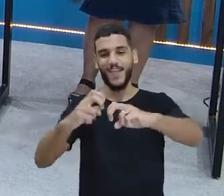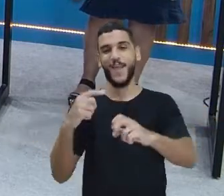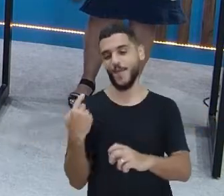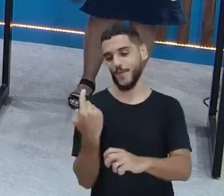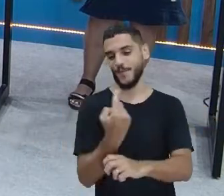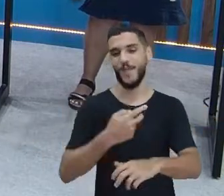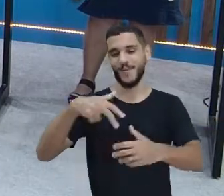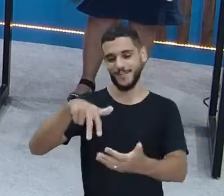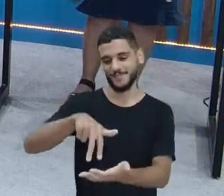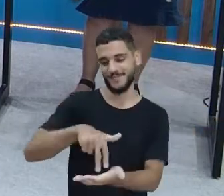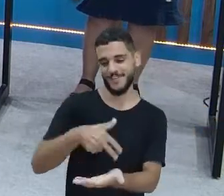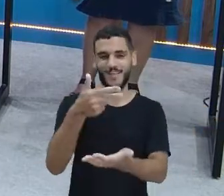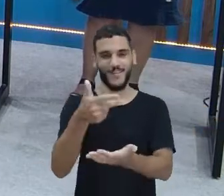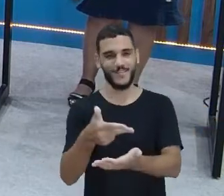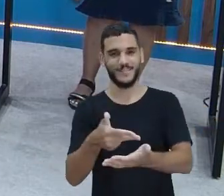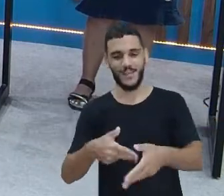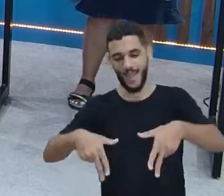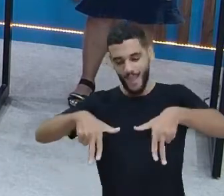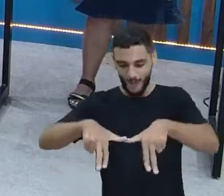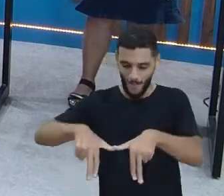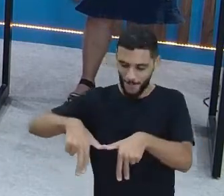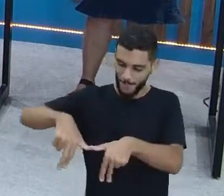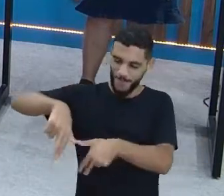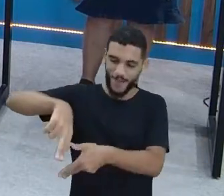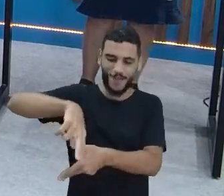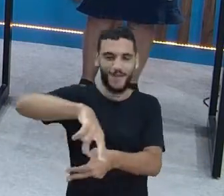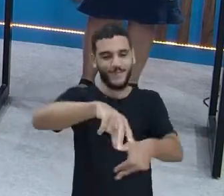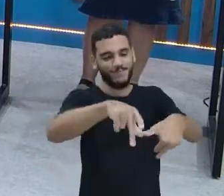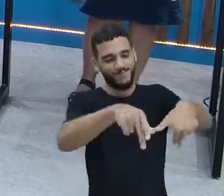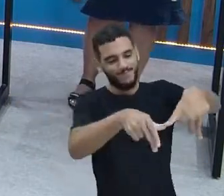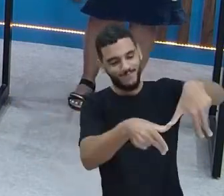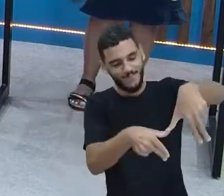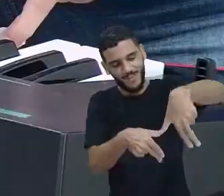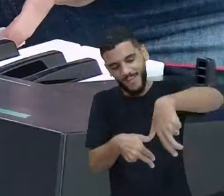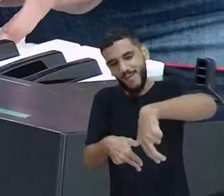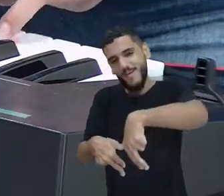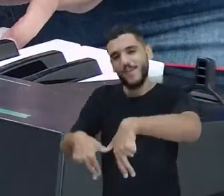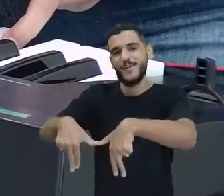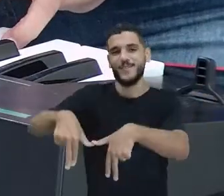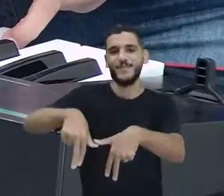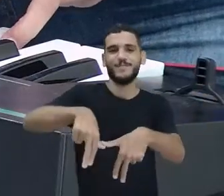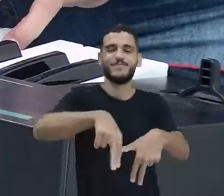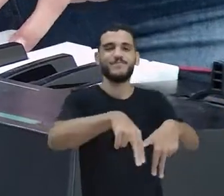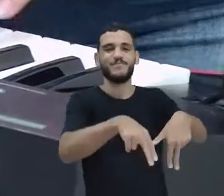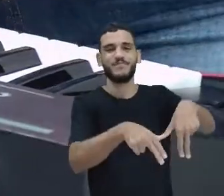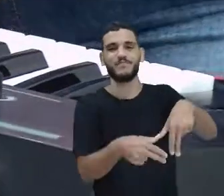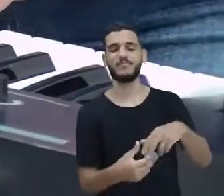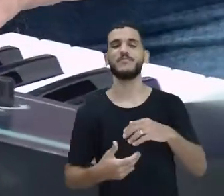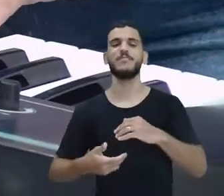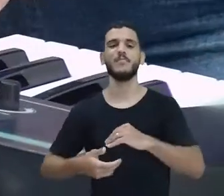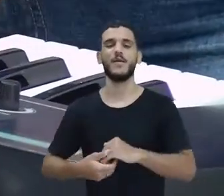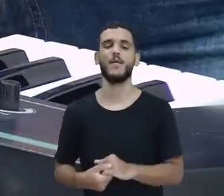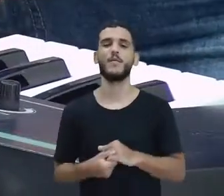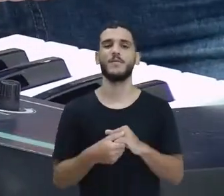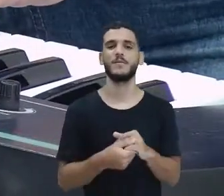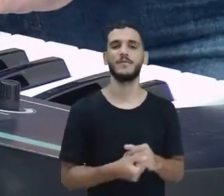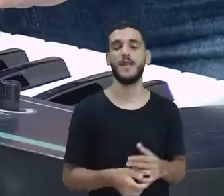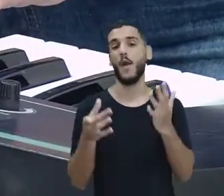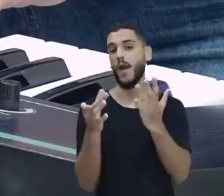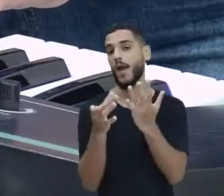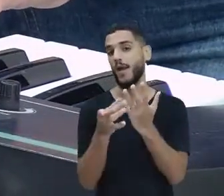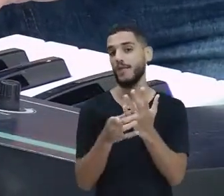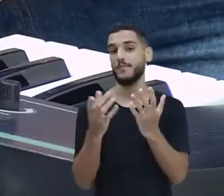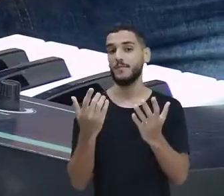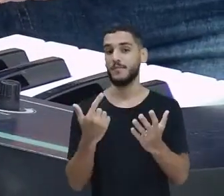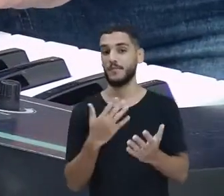todos ciranda. Vamos dar a meia volta, volta e meia vamos dar. O